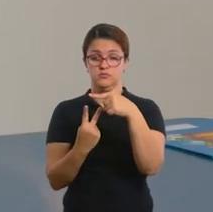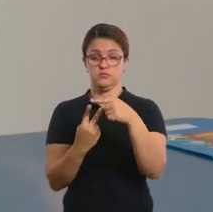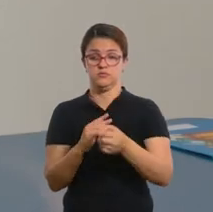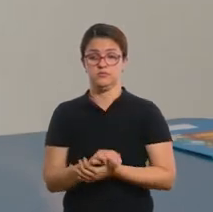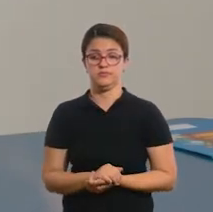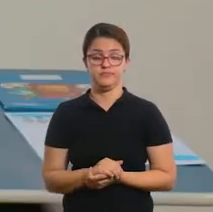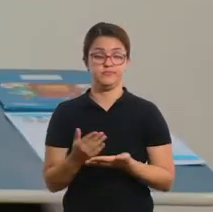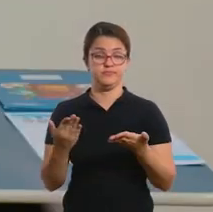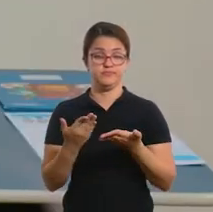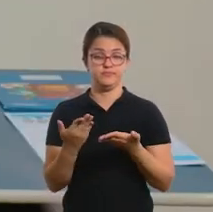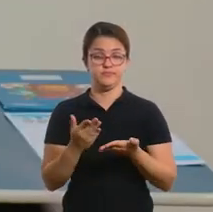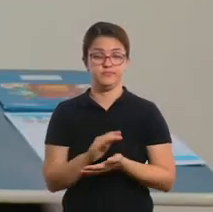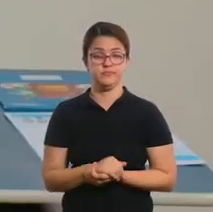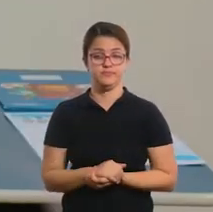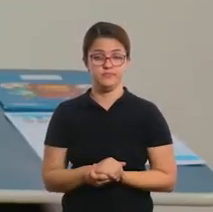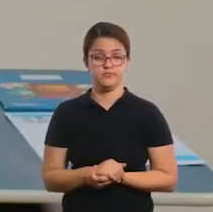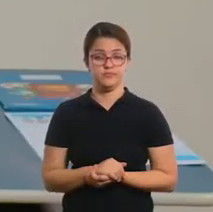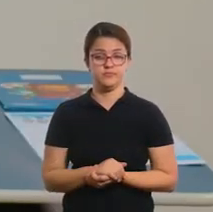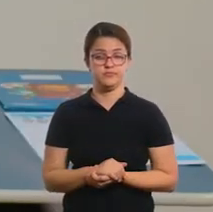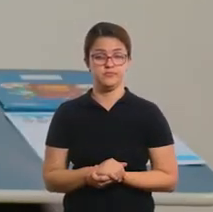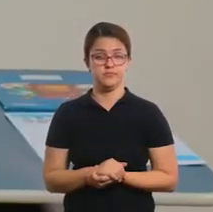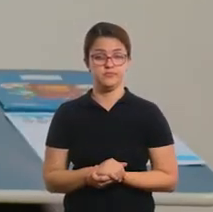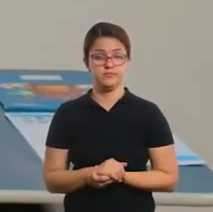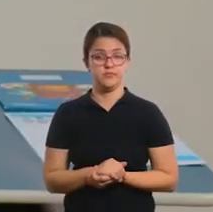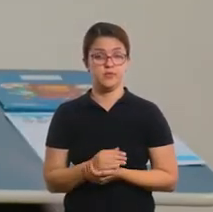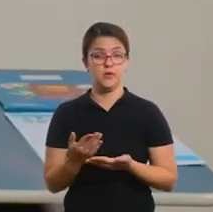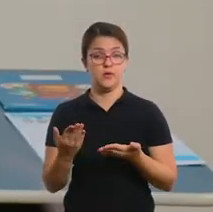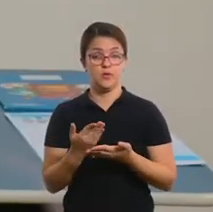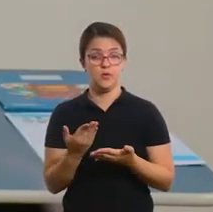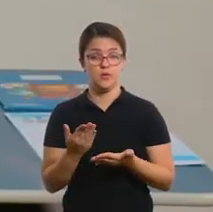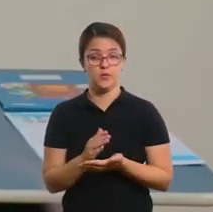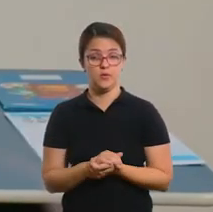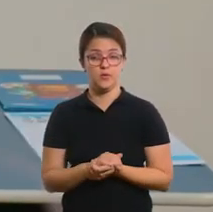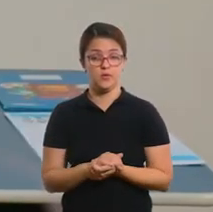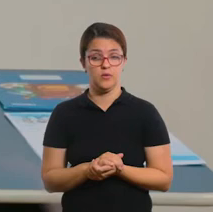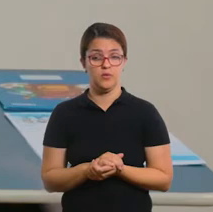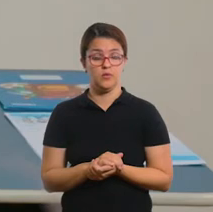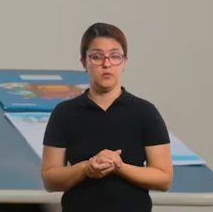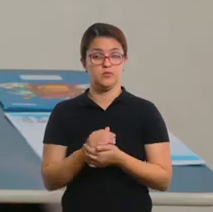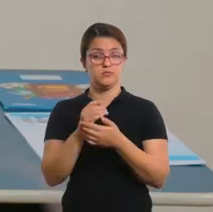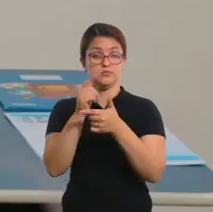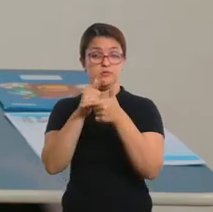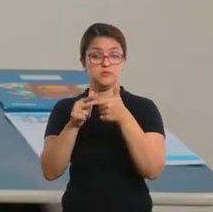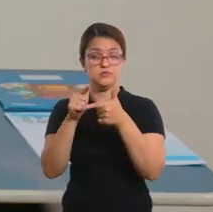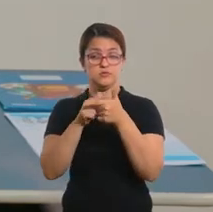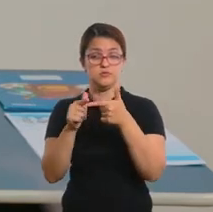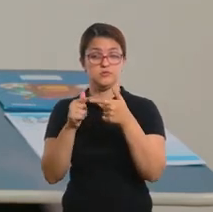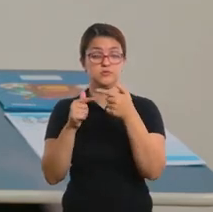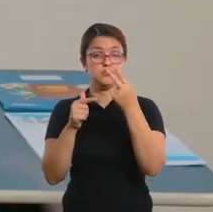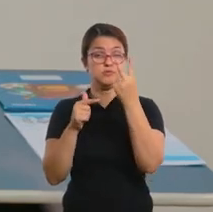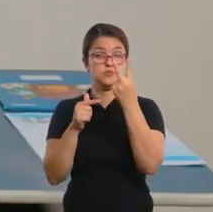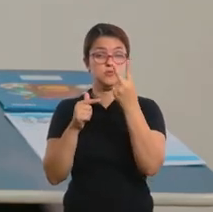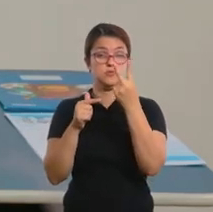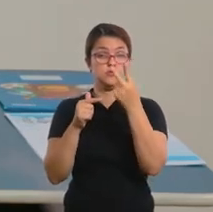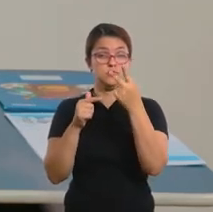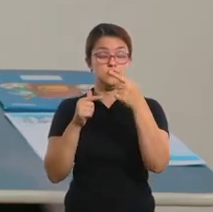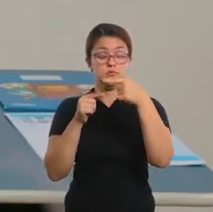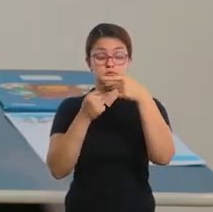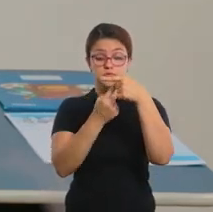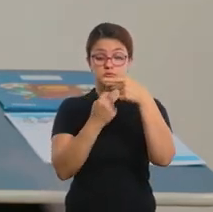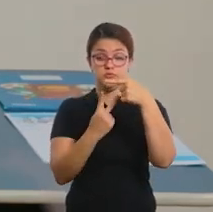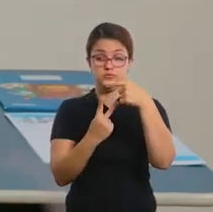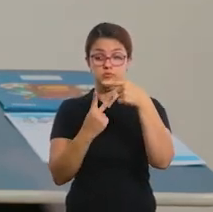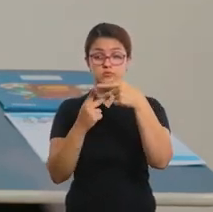2/12. Agora, nós vamos dividir a fração 2/12. Lembrando que a